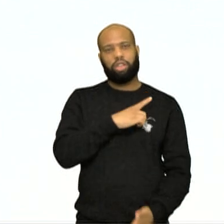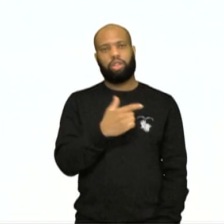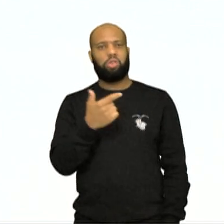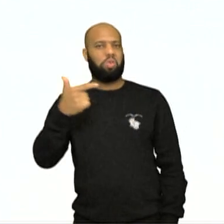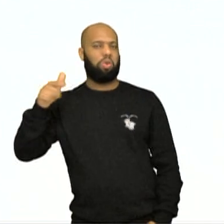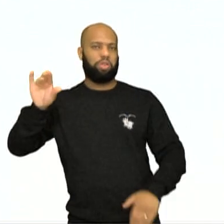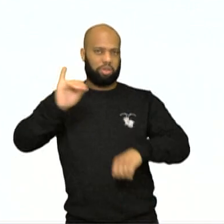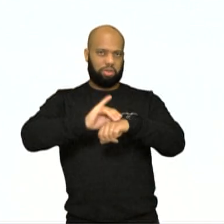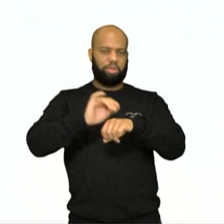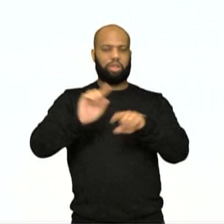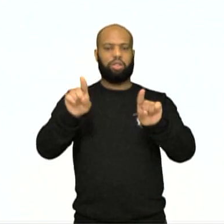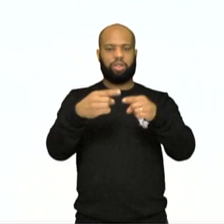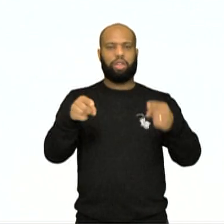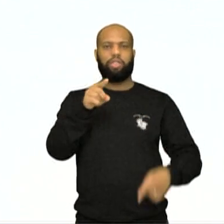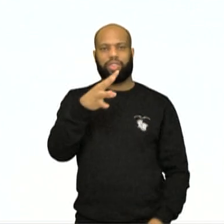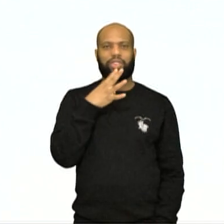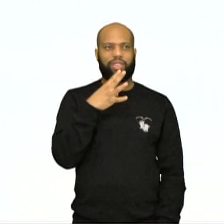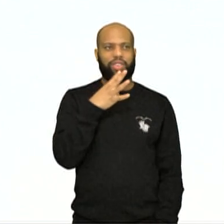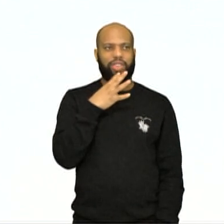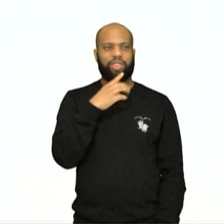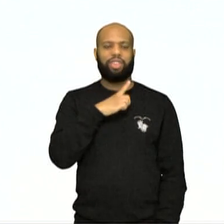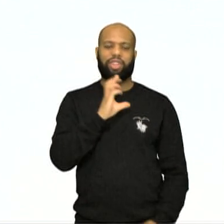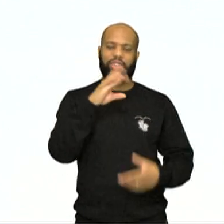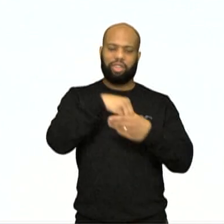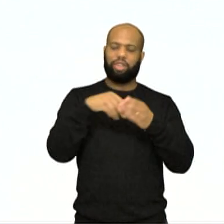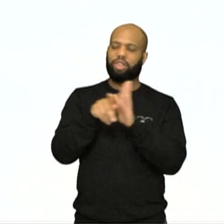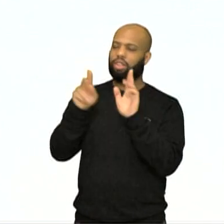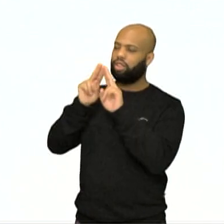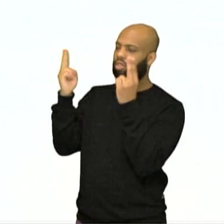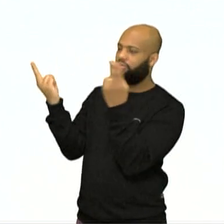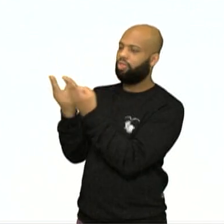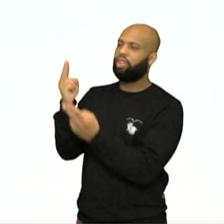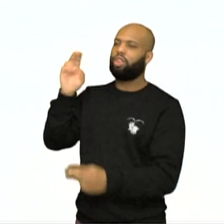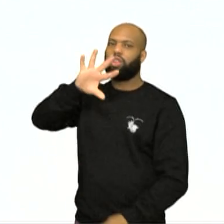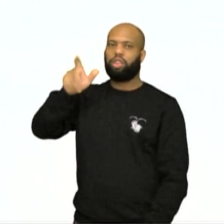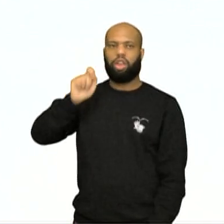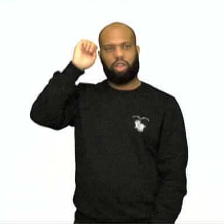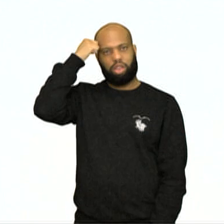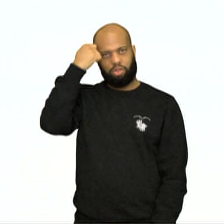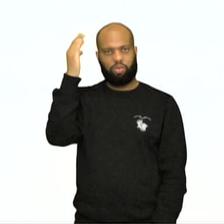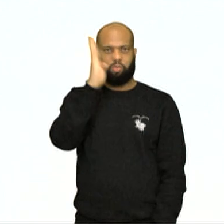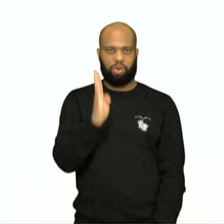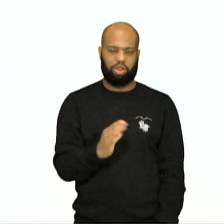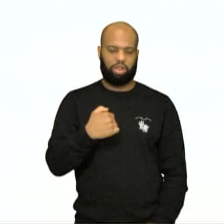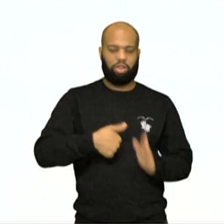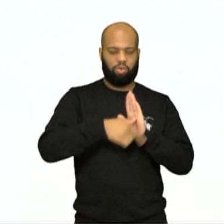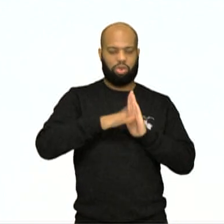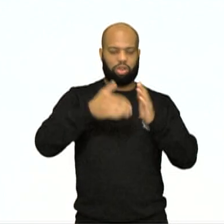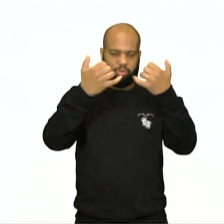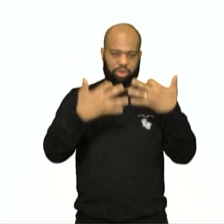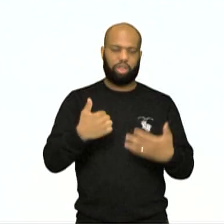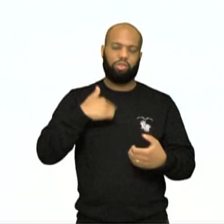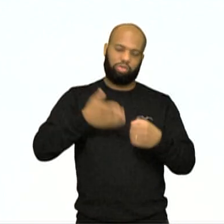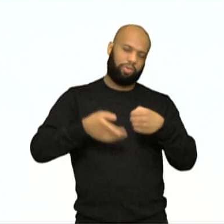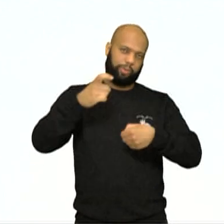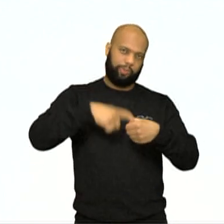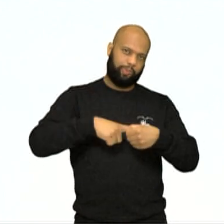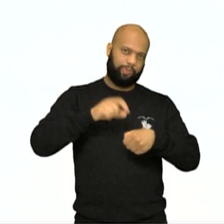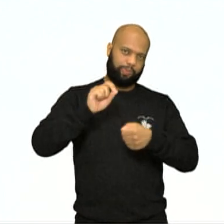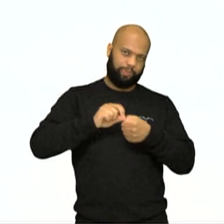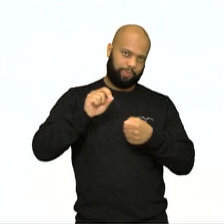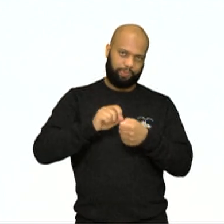musicais que você conhece, fazer parte desse universo afro-brasileiro. Acabei de citar mais um além daqueles 2 ali. E daqui a pouco a gente volta.